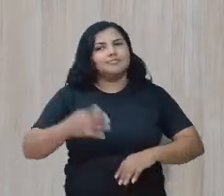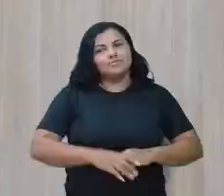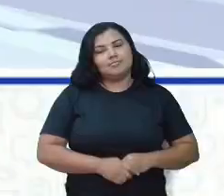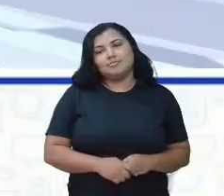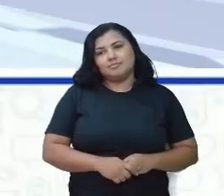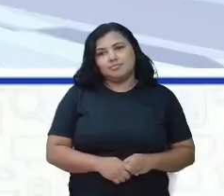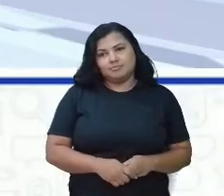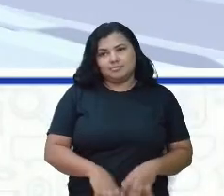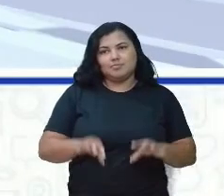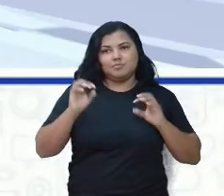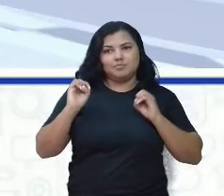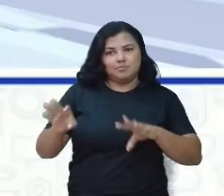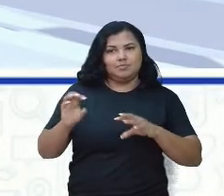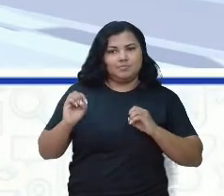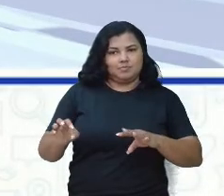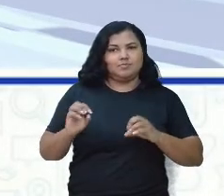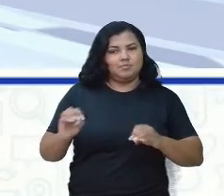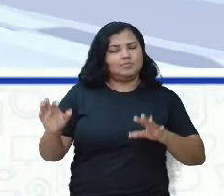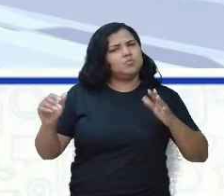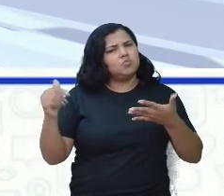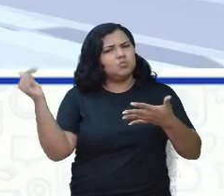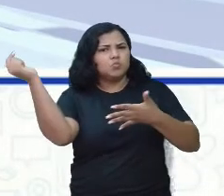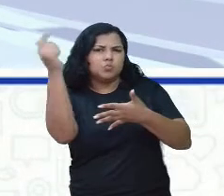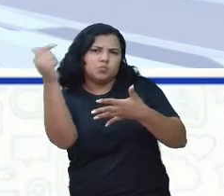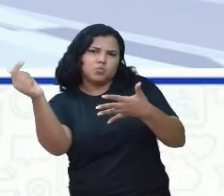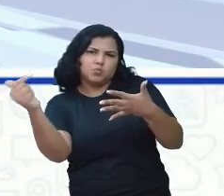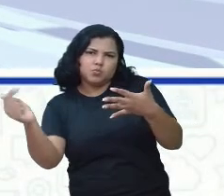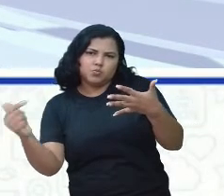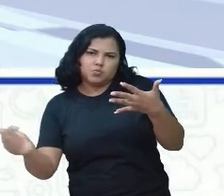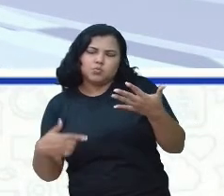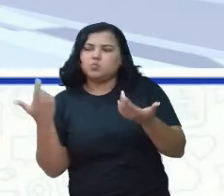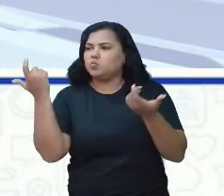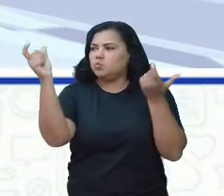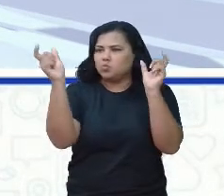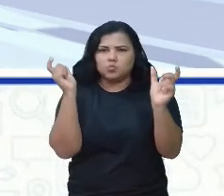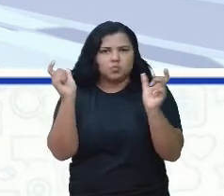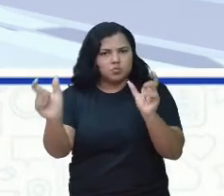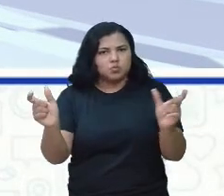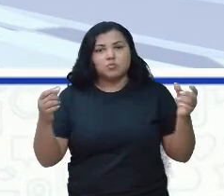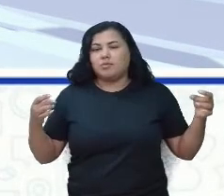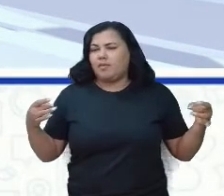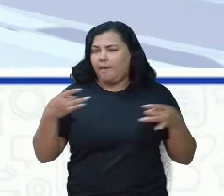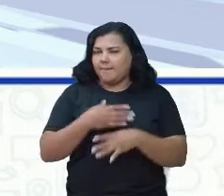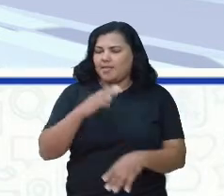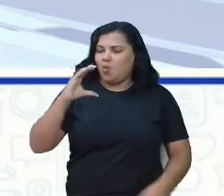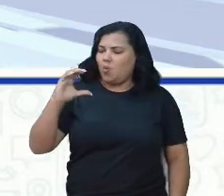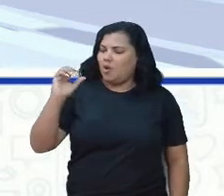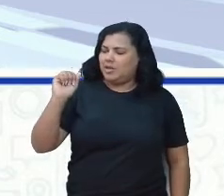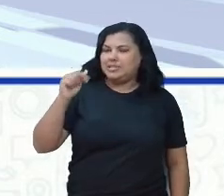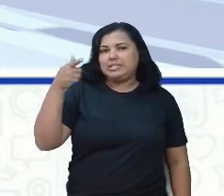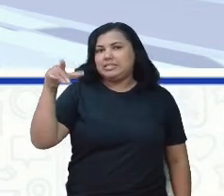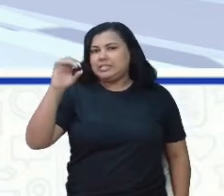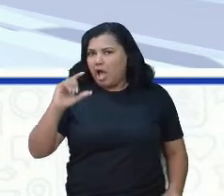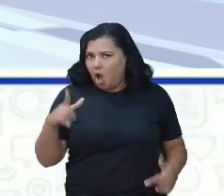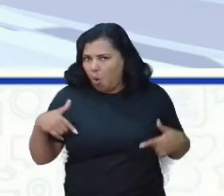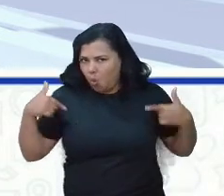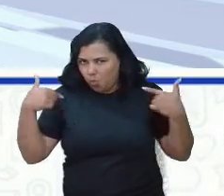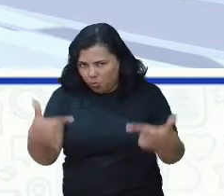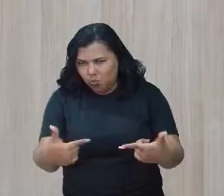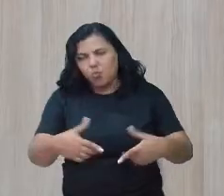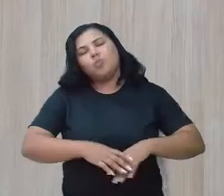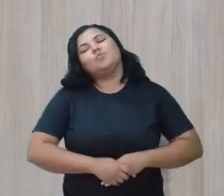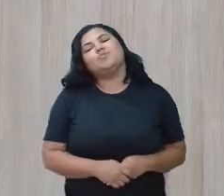a educação, todas essas palavras, né, que terminam com esse verbo,